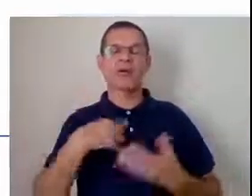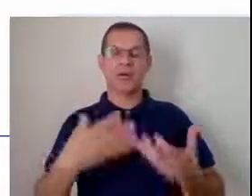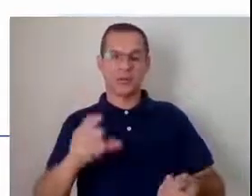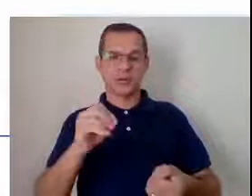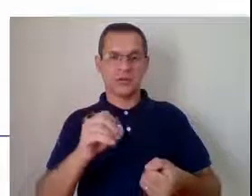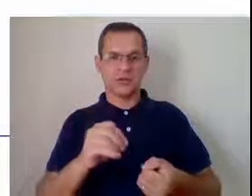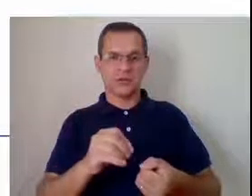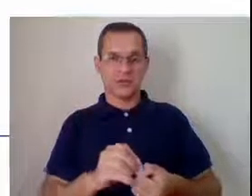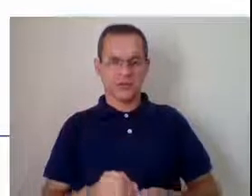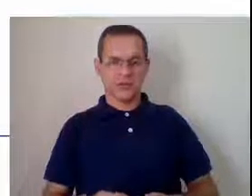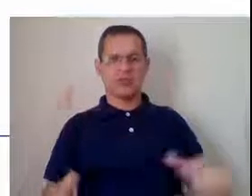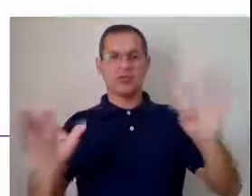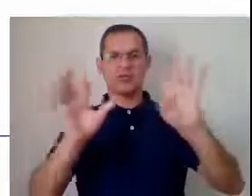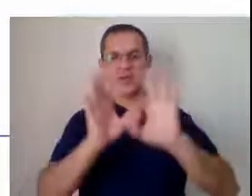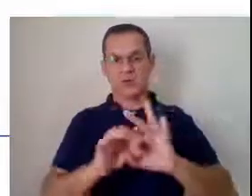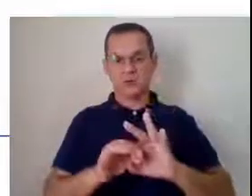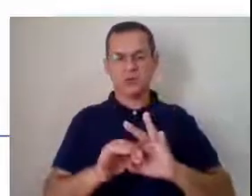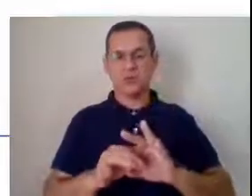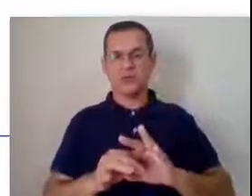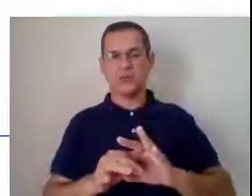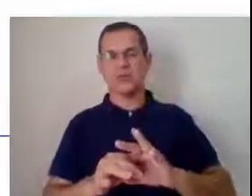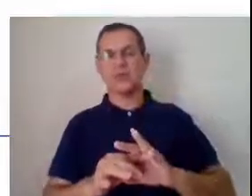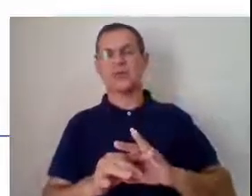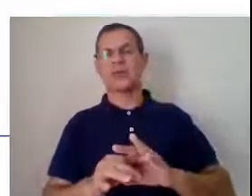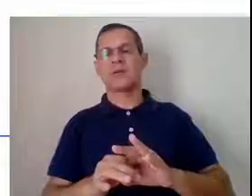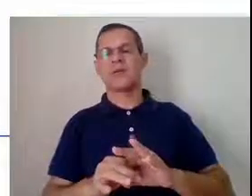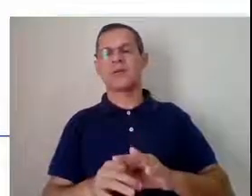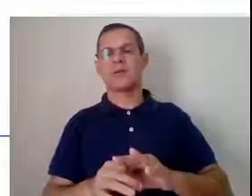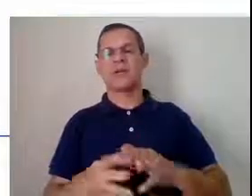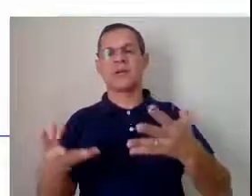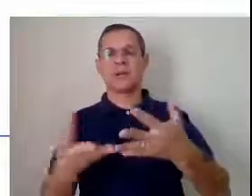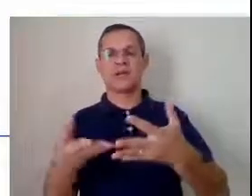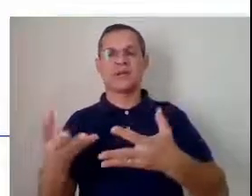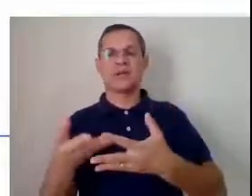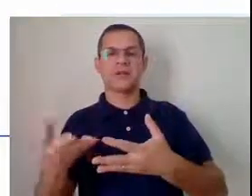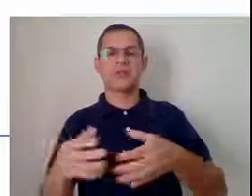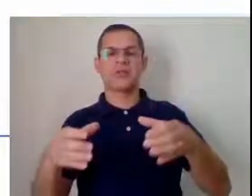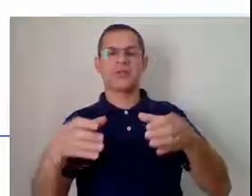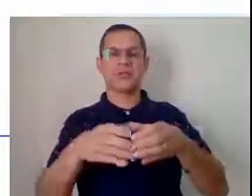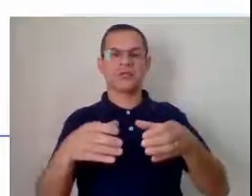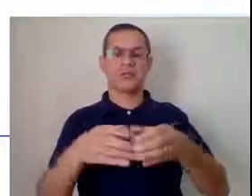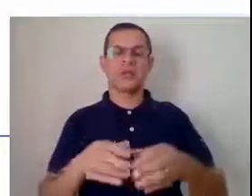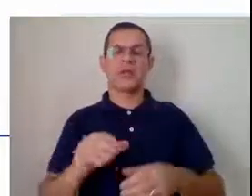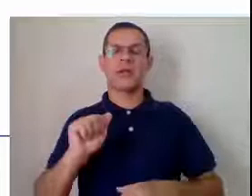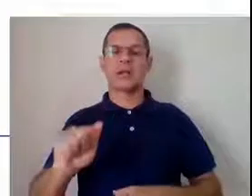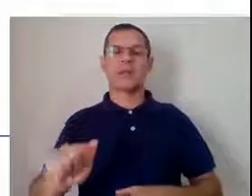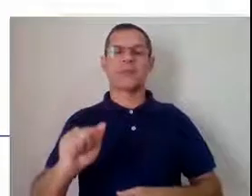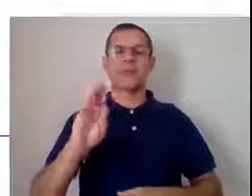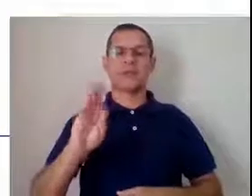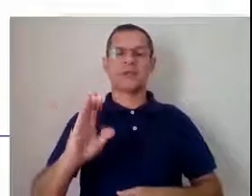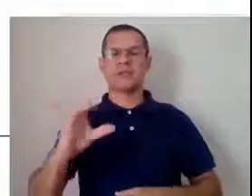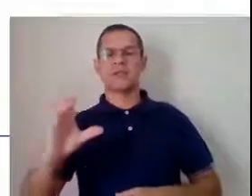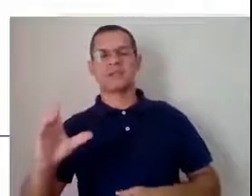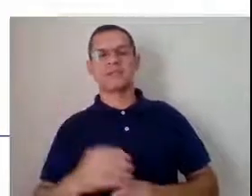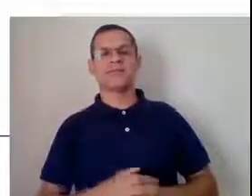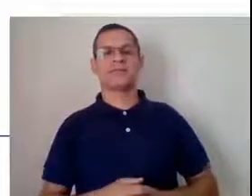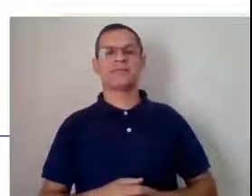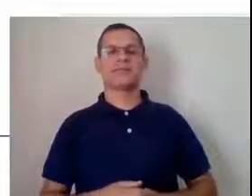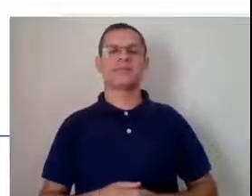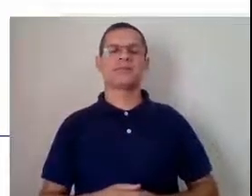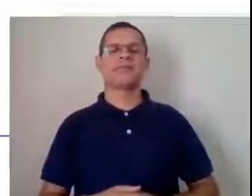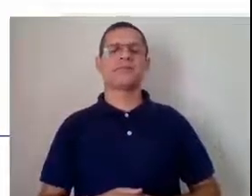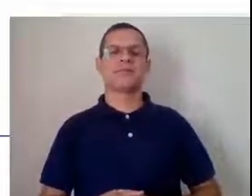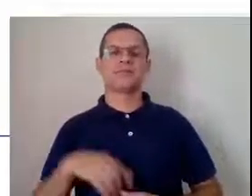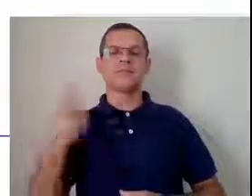fazer algumas relações em relação aos conjuntos A, B e C.